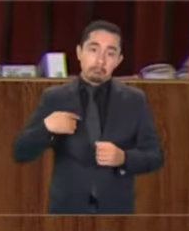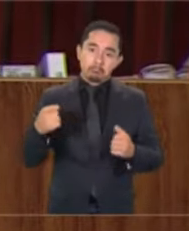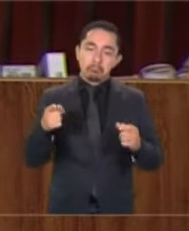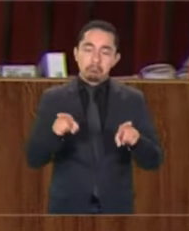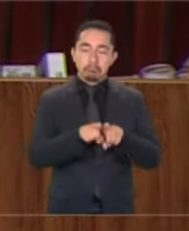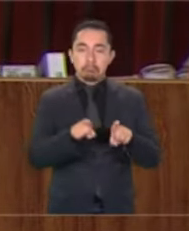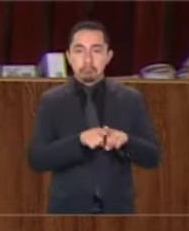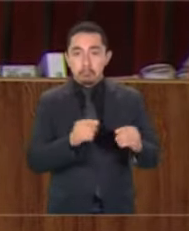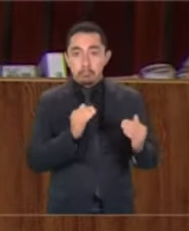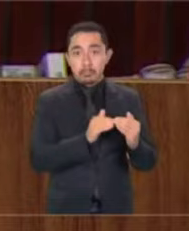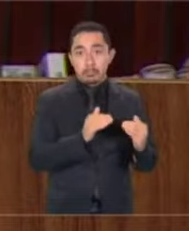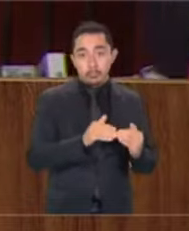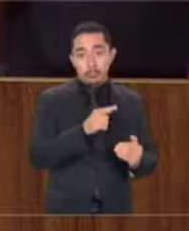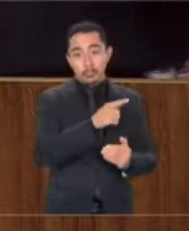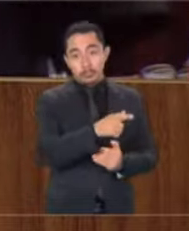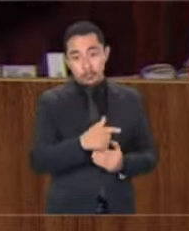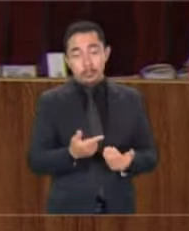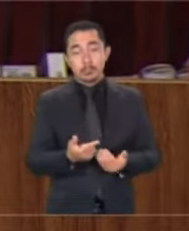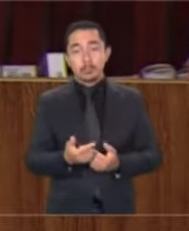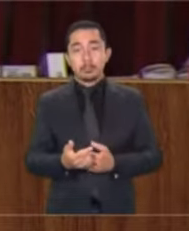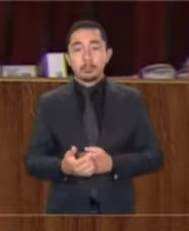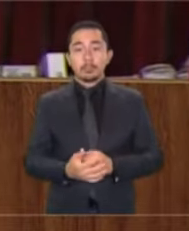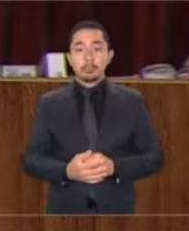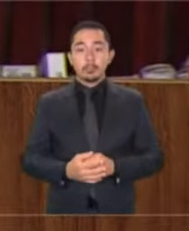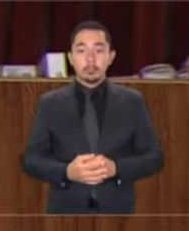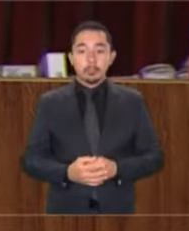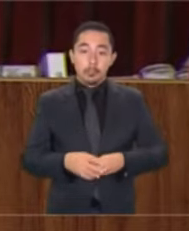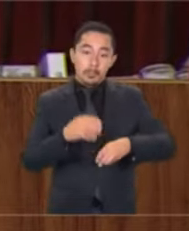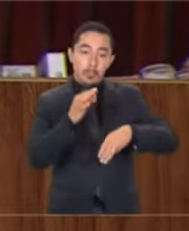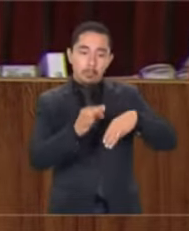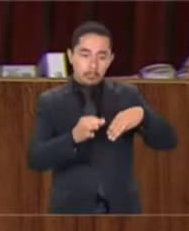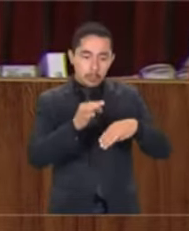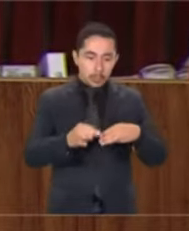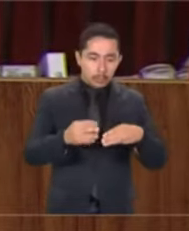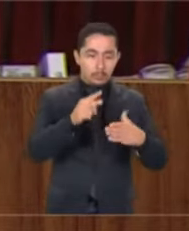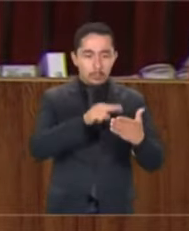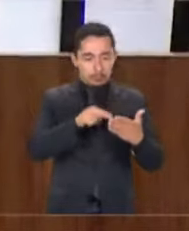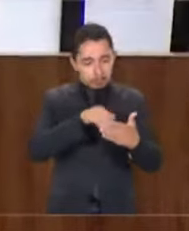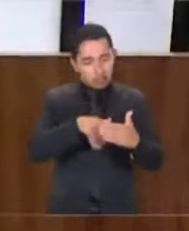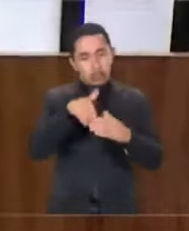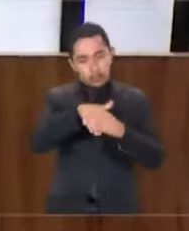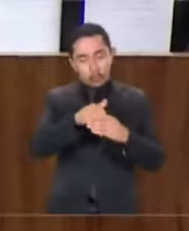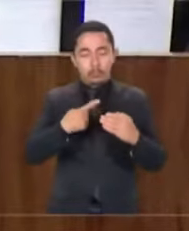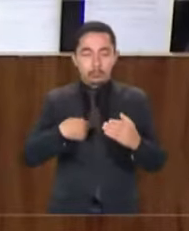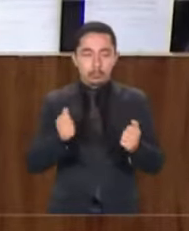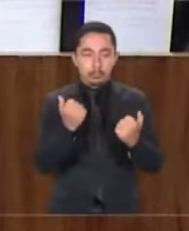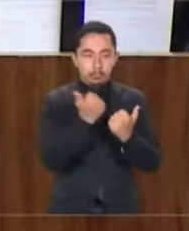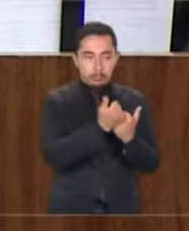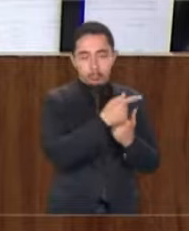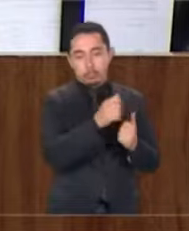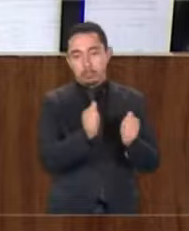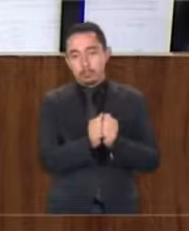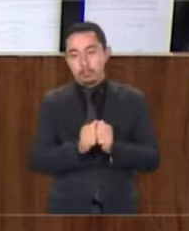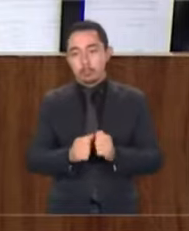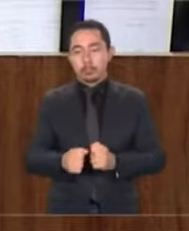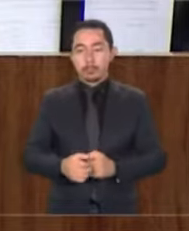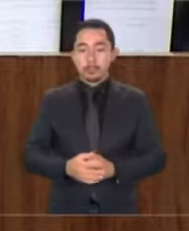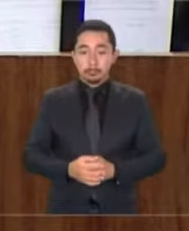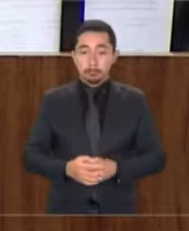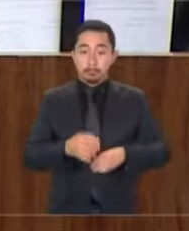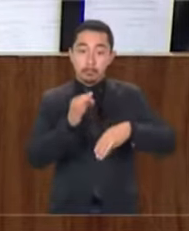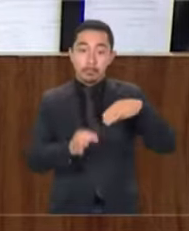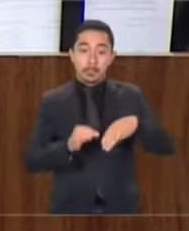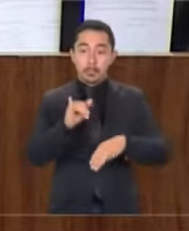também subscreva as razões e os votos do ministro Vistor. Agradeço, ministro Gilmar. Ministro Isabel